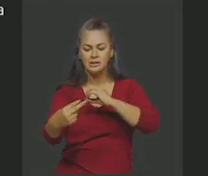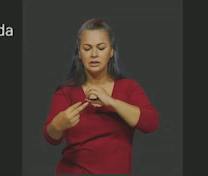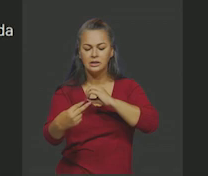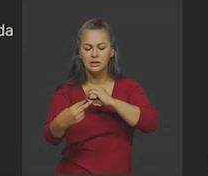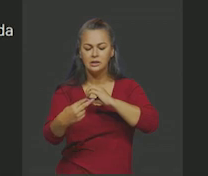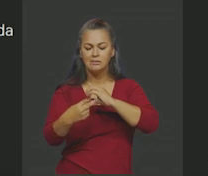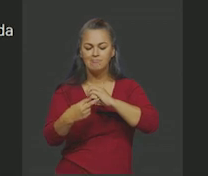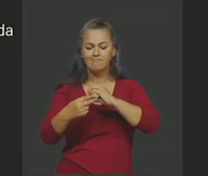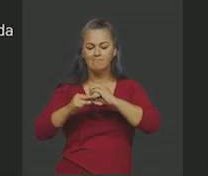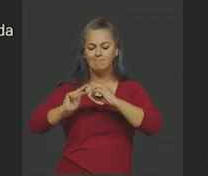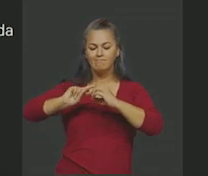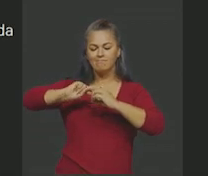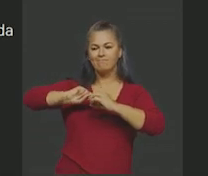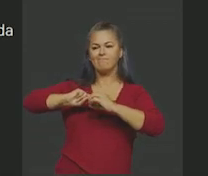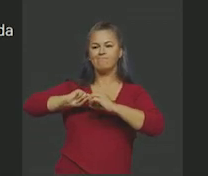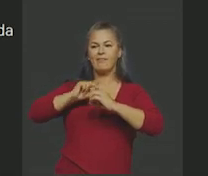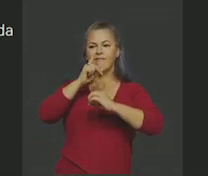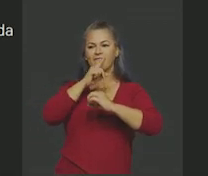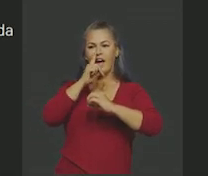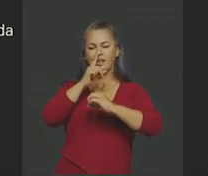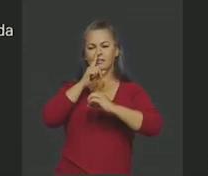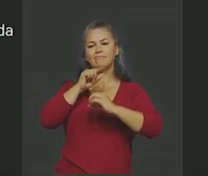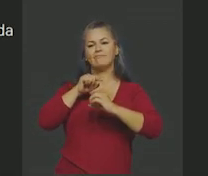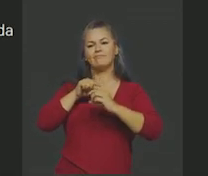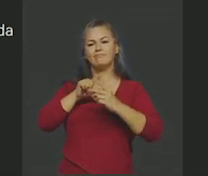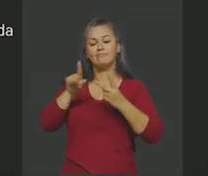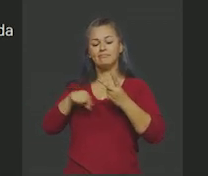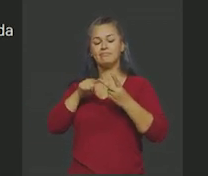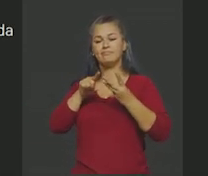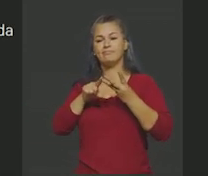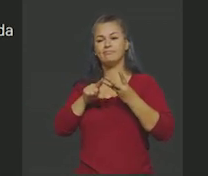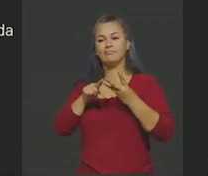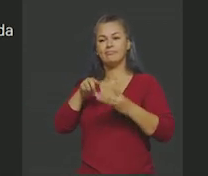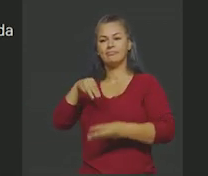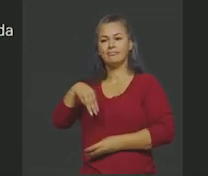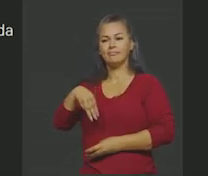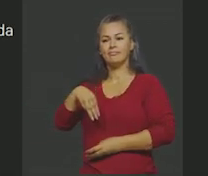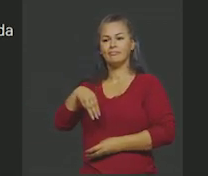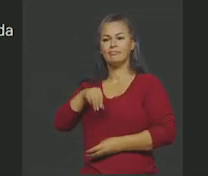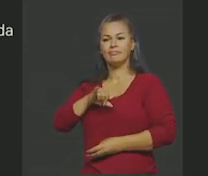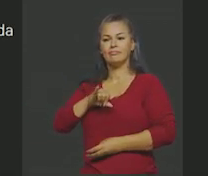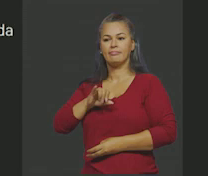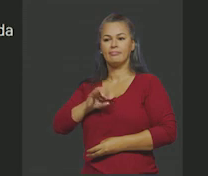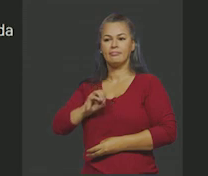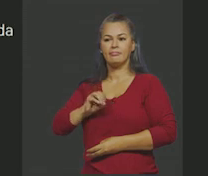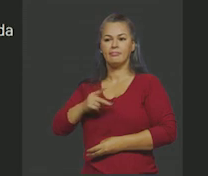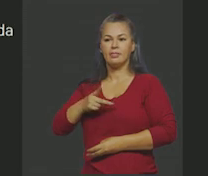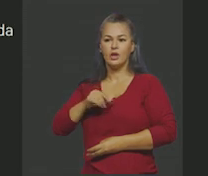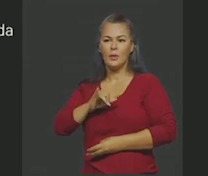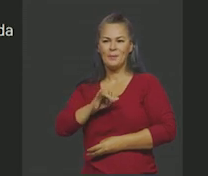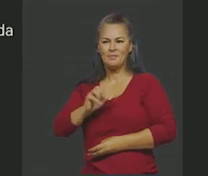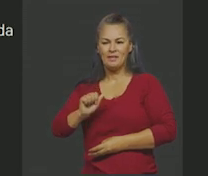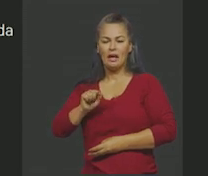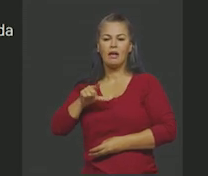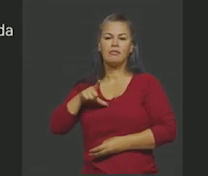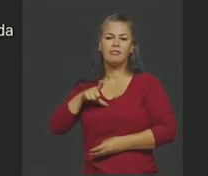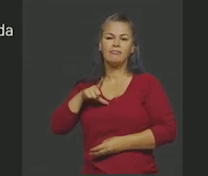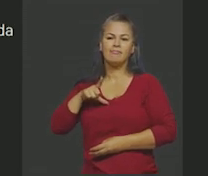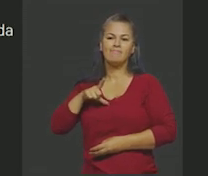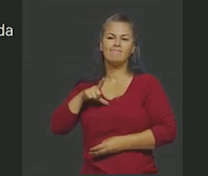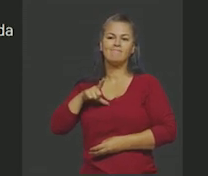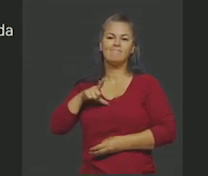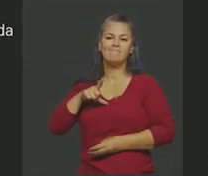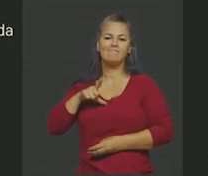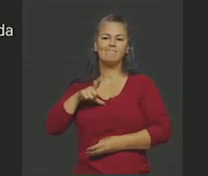idade. E a miopia, a pessoa tem aí uma origem num globo ocular com comprimento